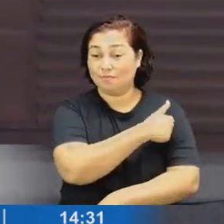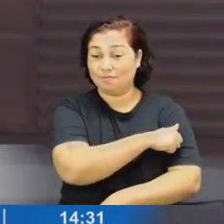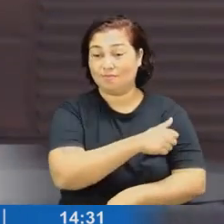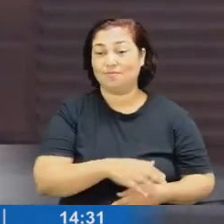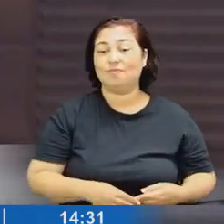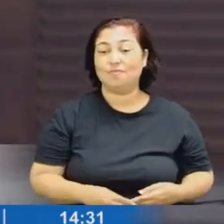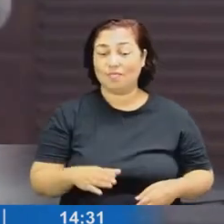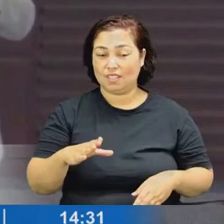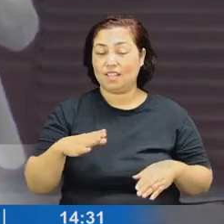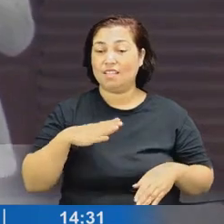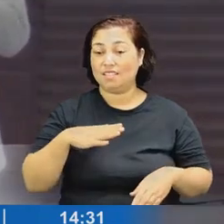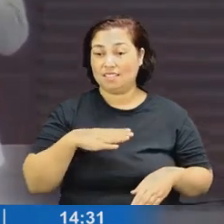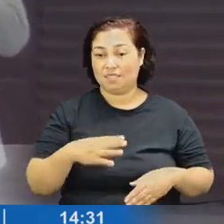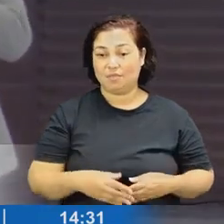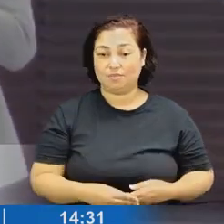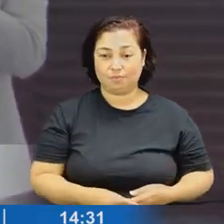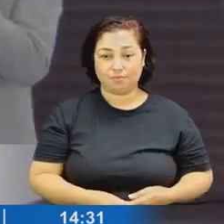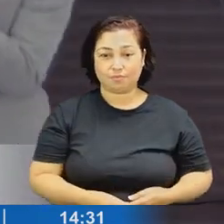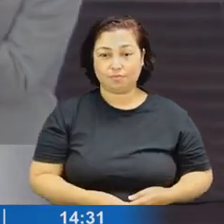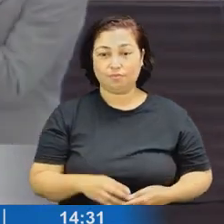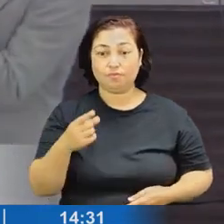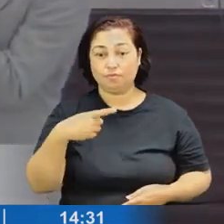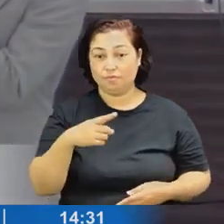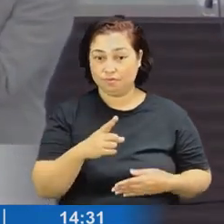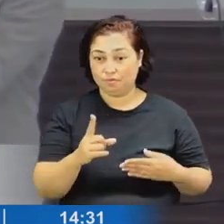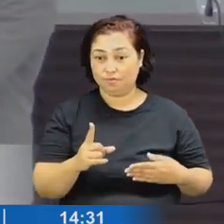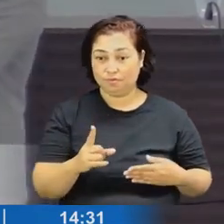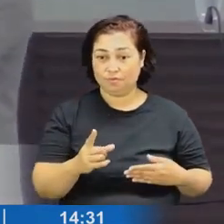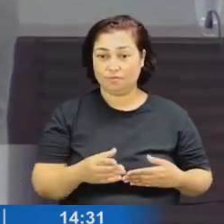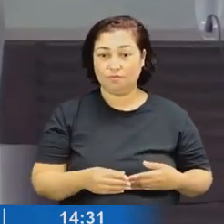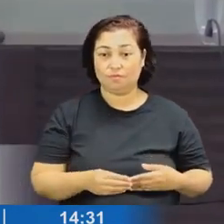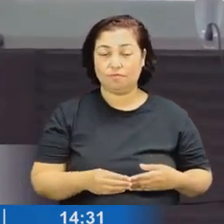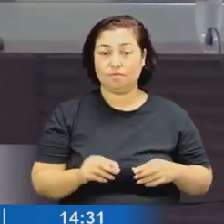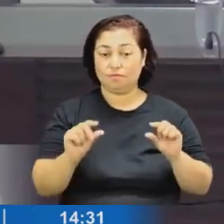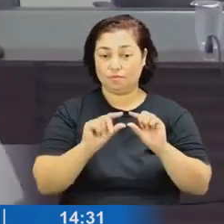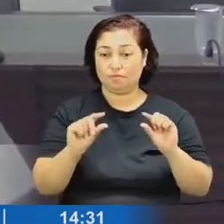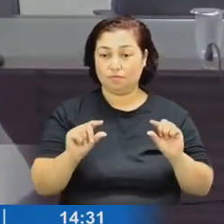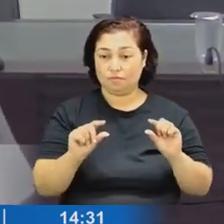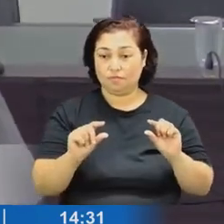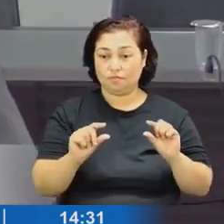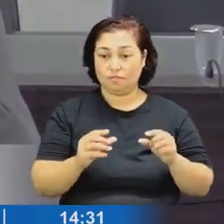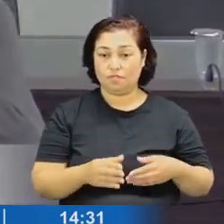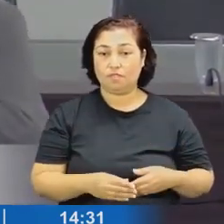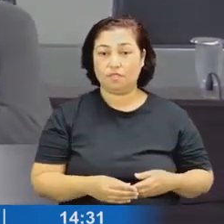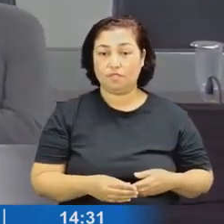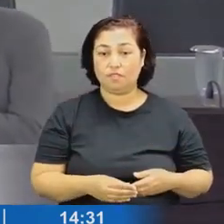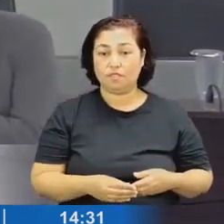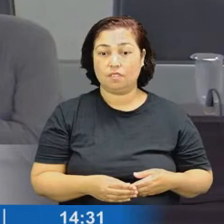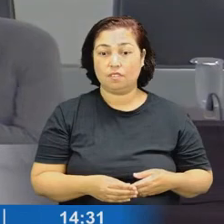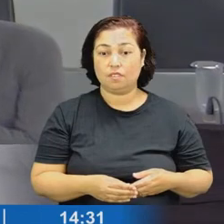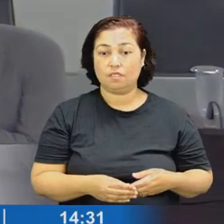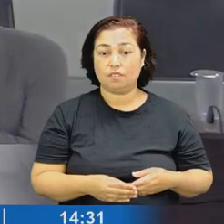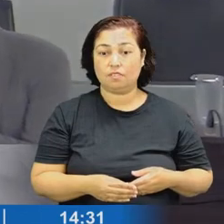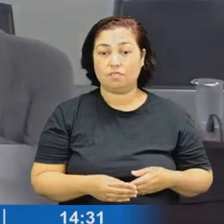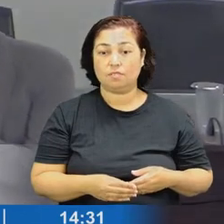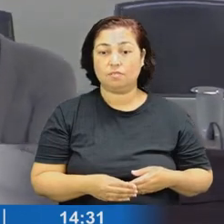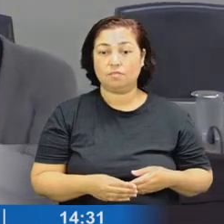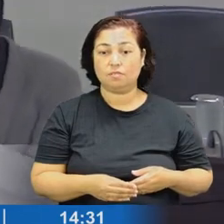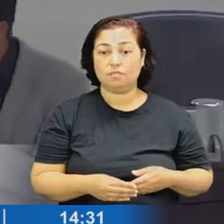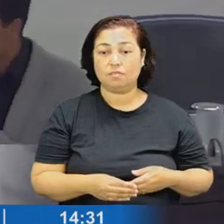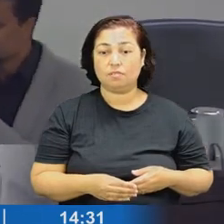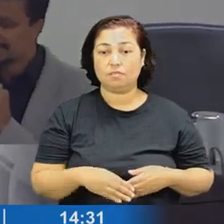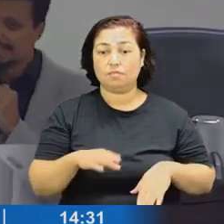saberem gente fui Deixa eu só alinhar uma coisa com vocês a gente vai até às 5 e pouquinho né já